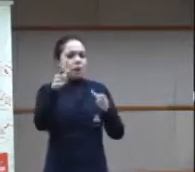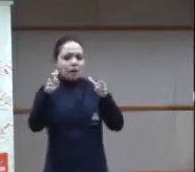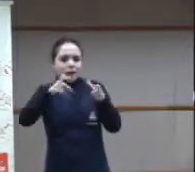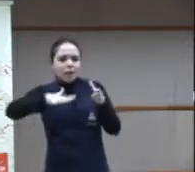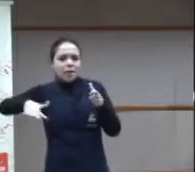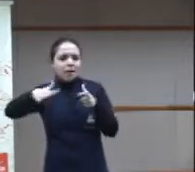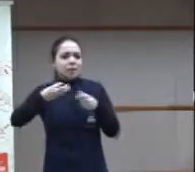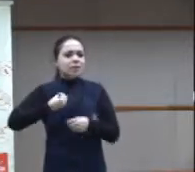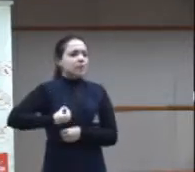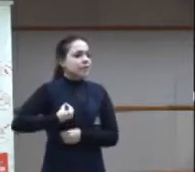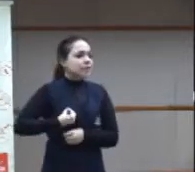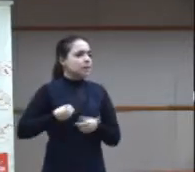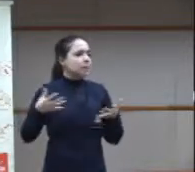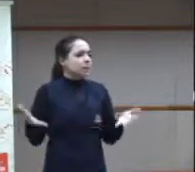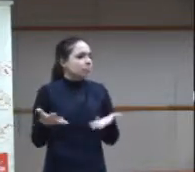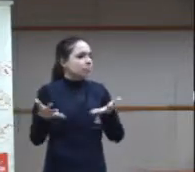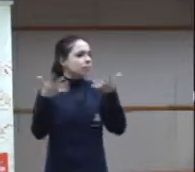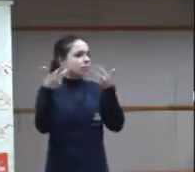motivação dessa pessoa.